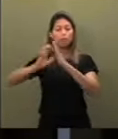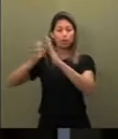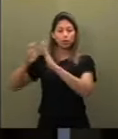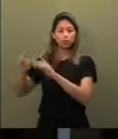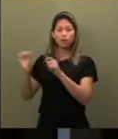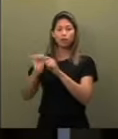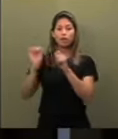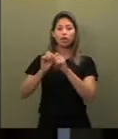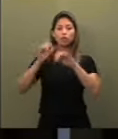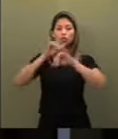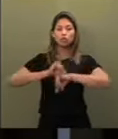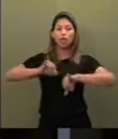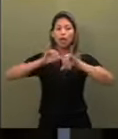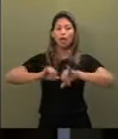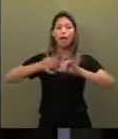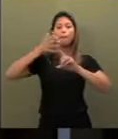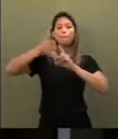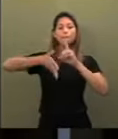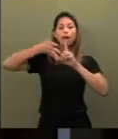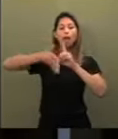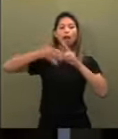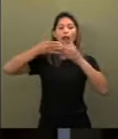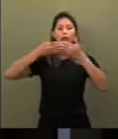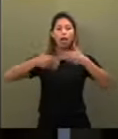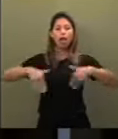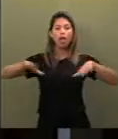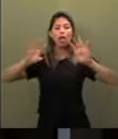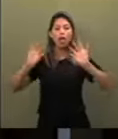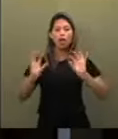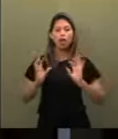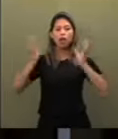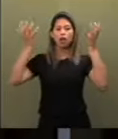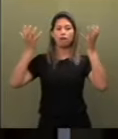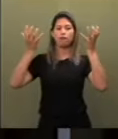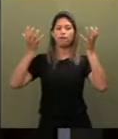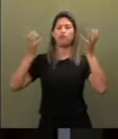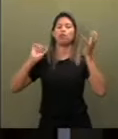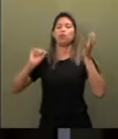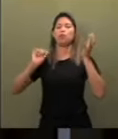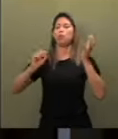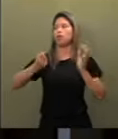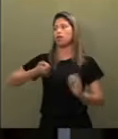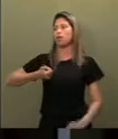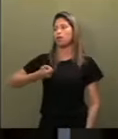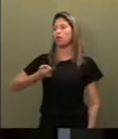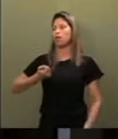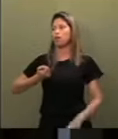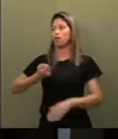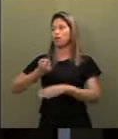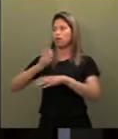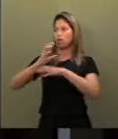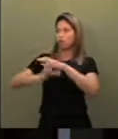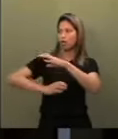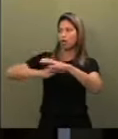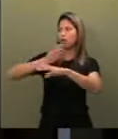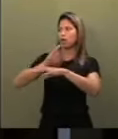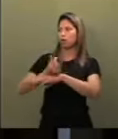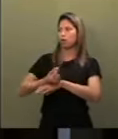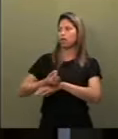de abertura de um evento denominado, acredite se quiser, livrando-se de um